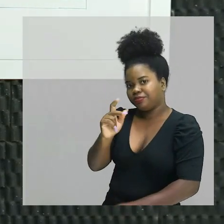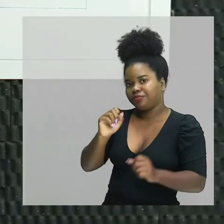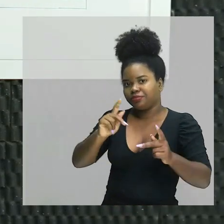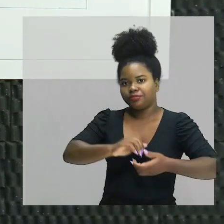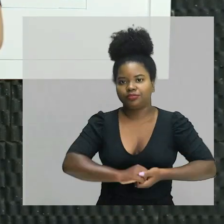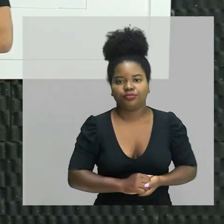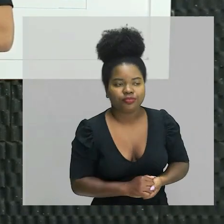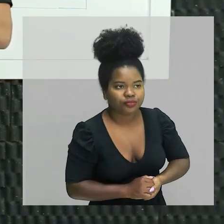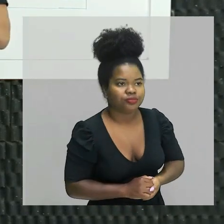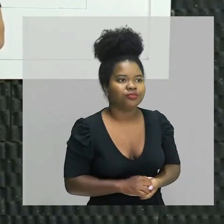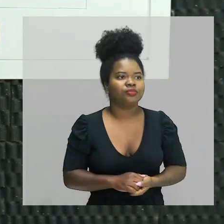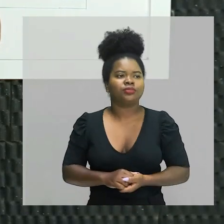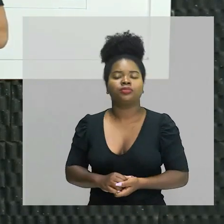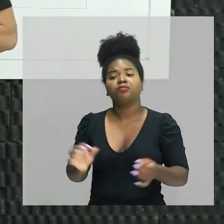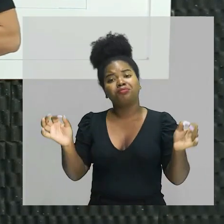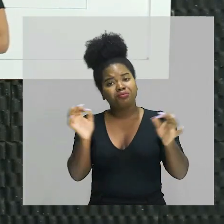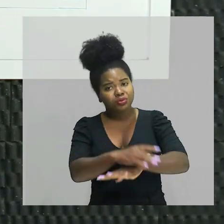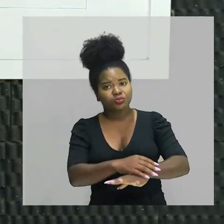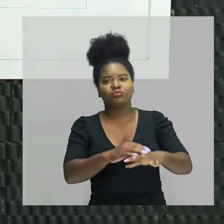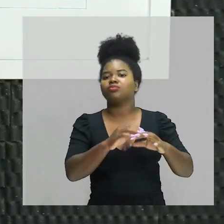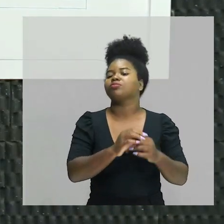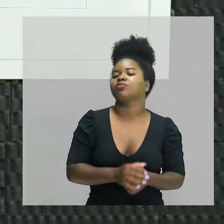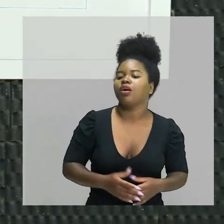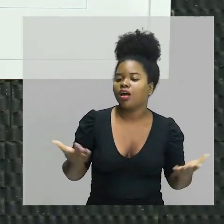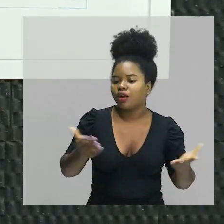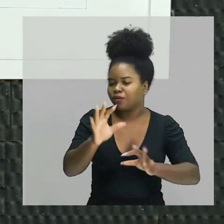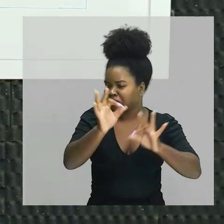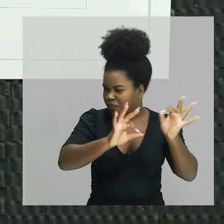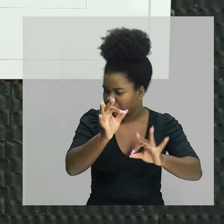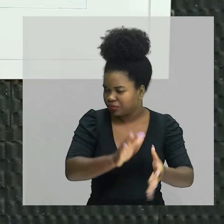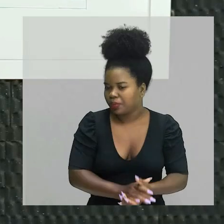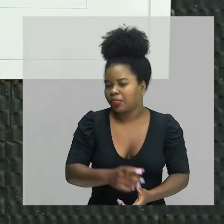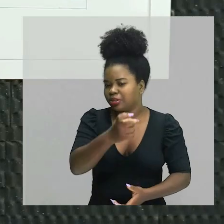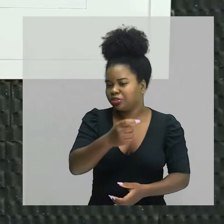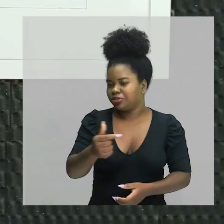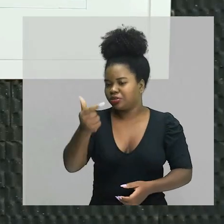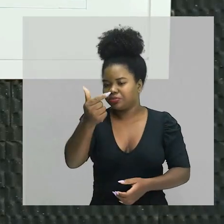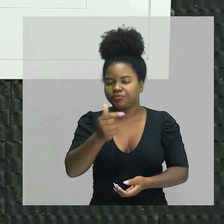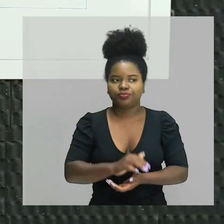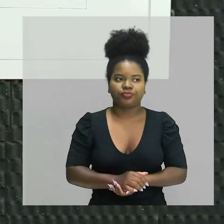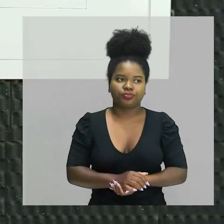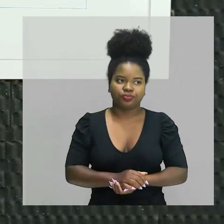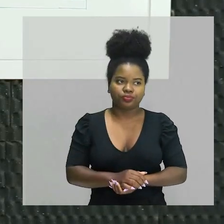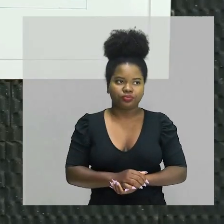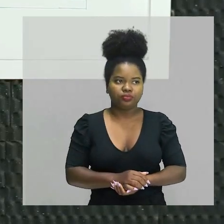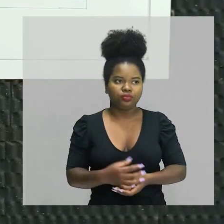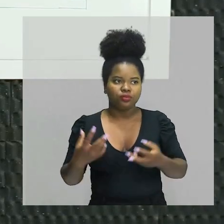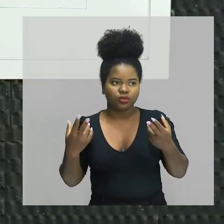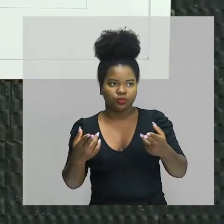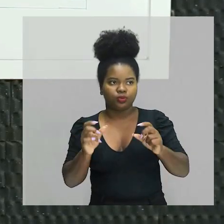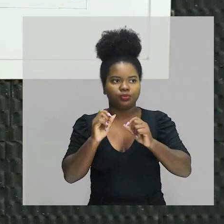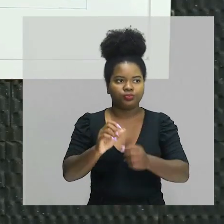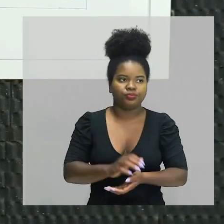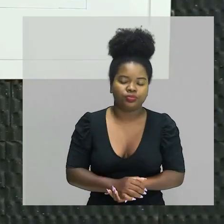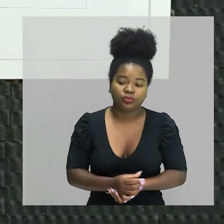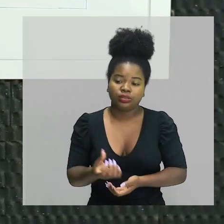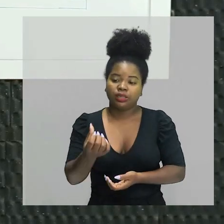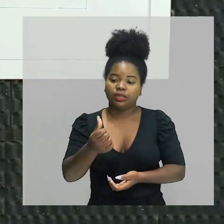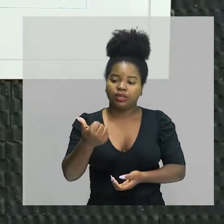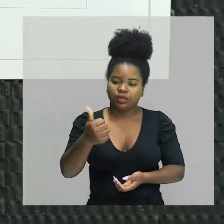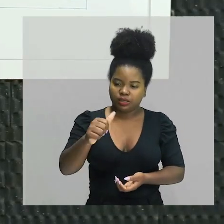Então, pronto, basta a gente resolver essa equaçãozinha aí, tá? Então vai ficar x ao quadrado vai ser igual